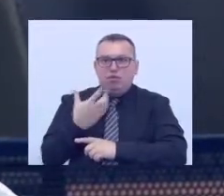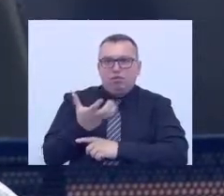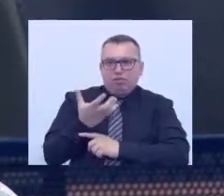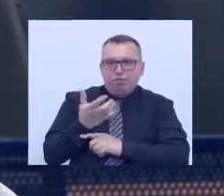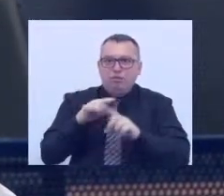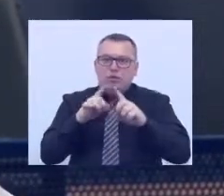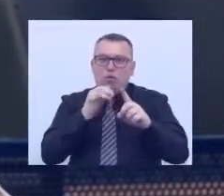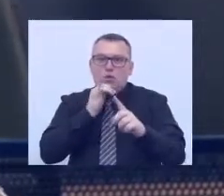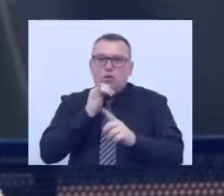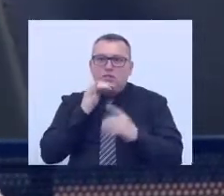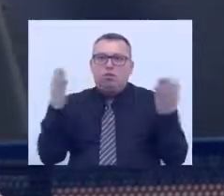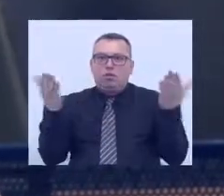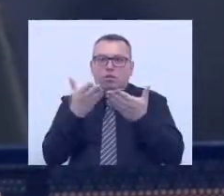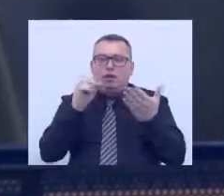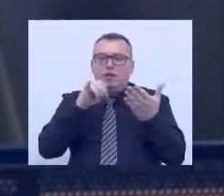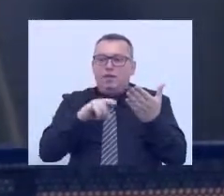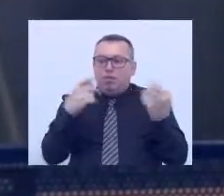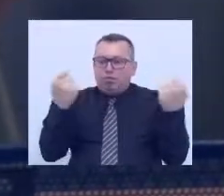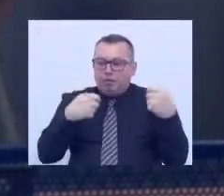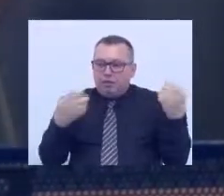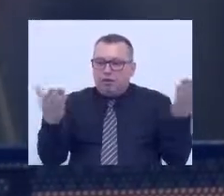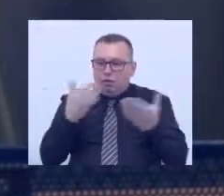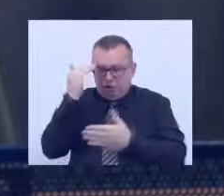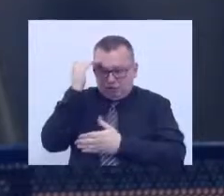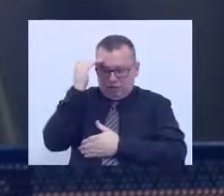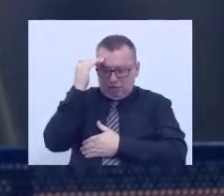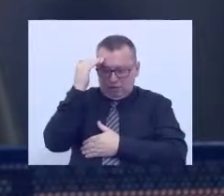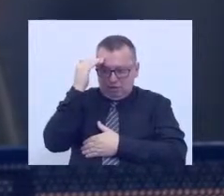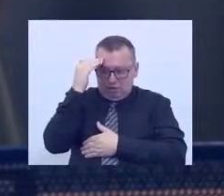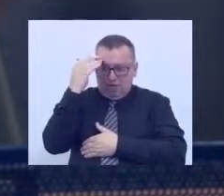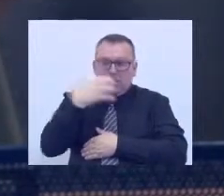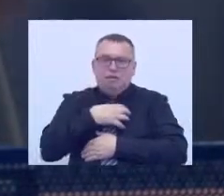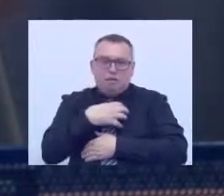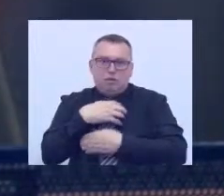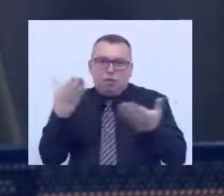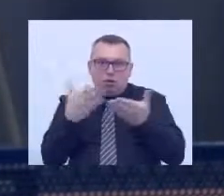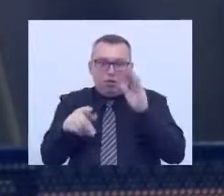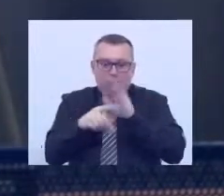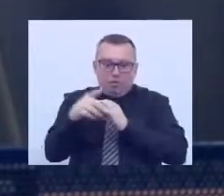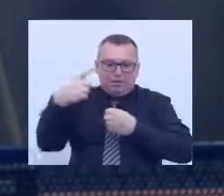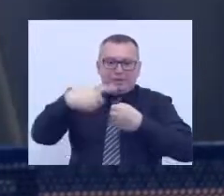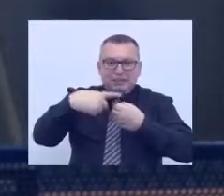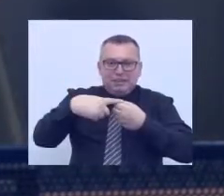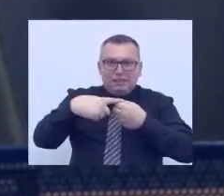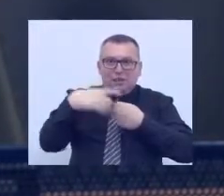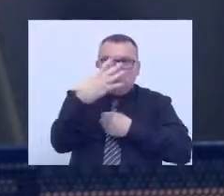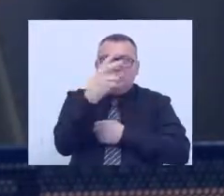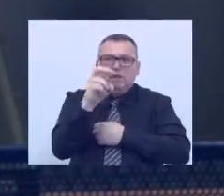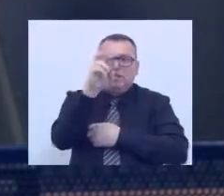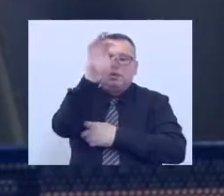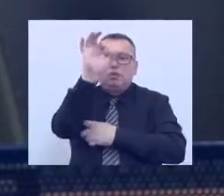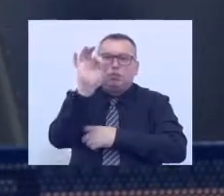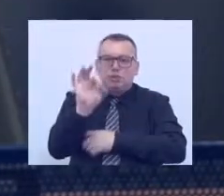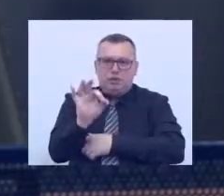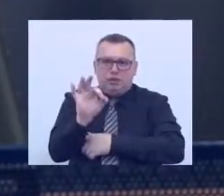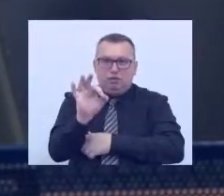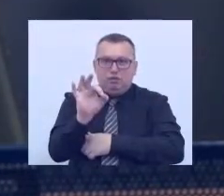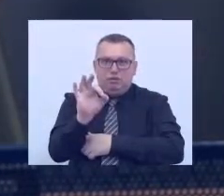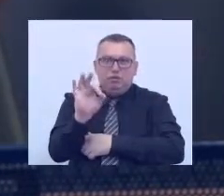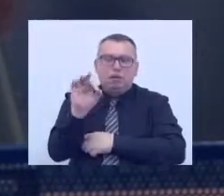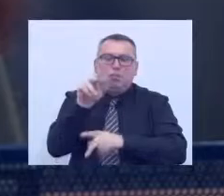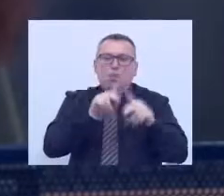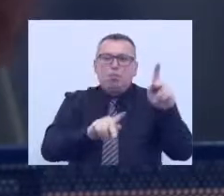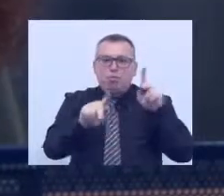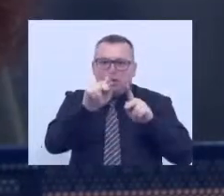Por exemplo, quer dizer, é preciso que a gente compreenda, veja, a população negra na cidade é 45% da população do município, né? Temos